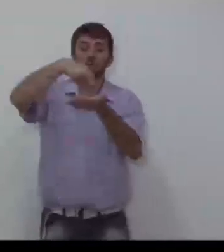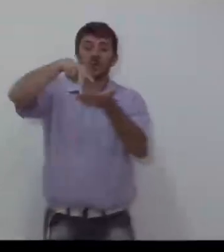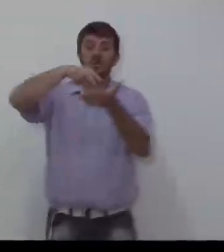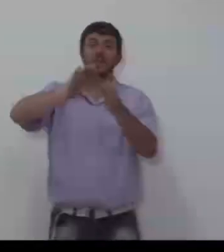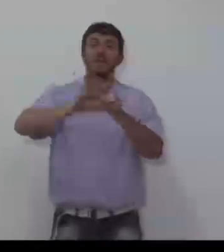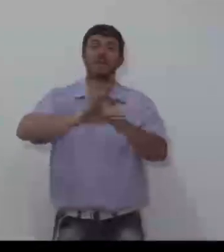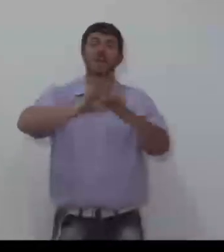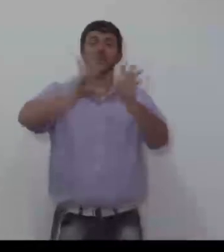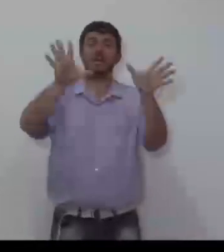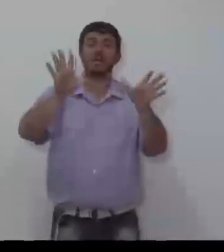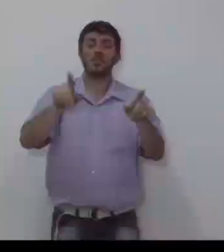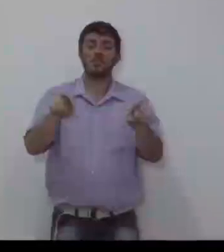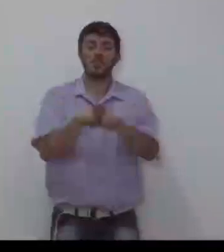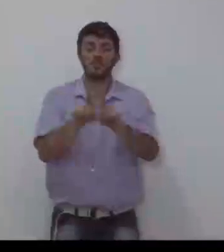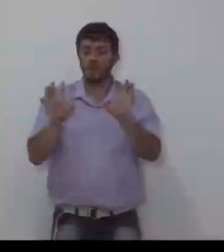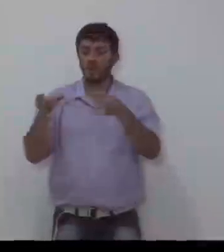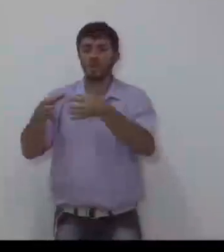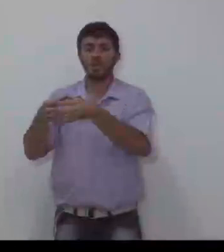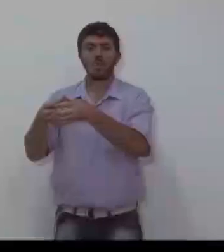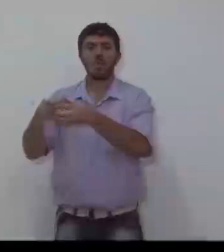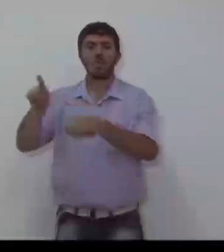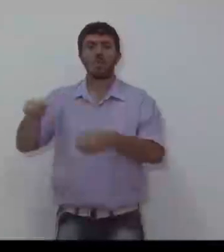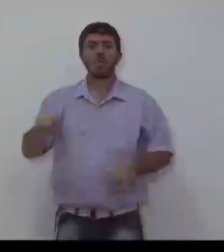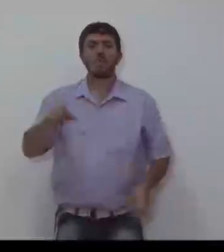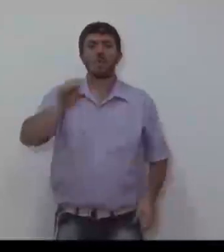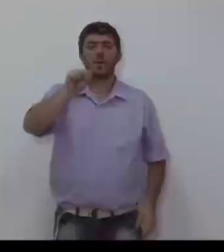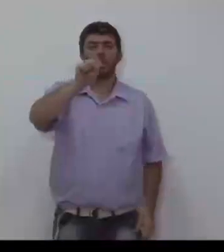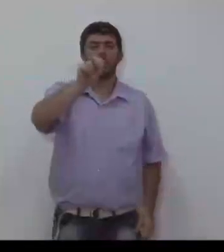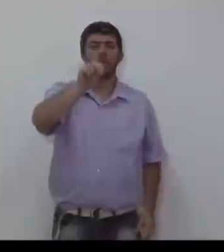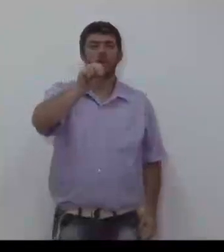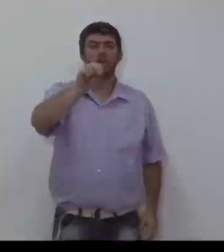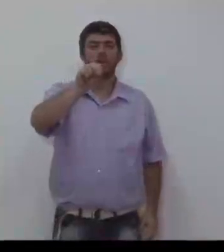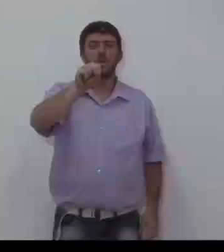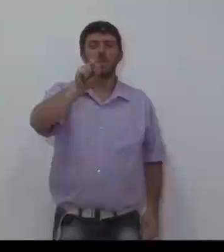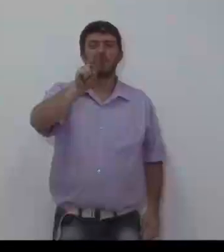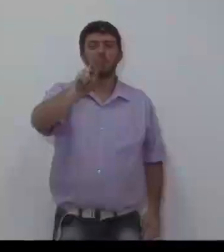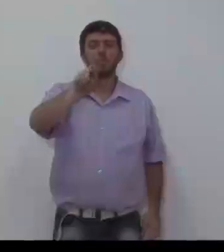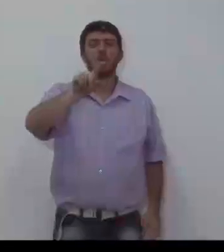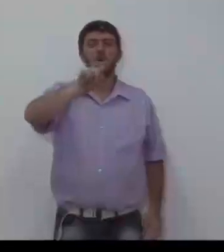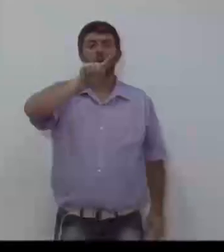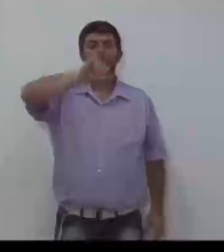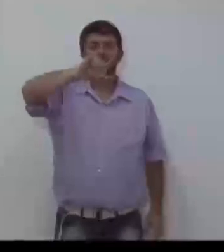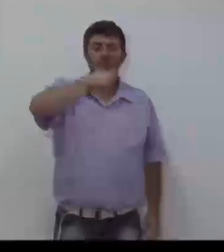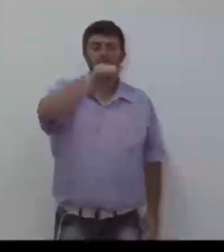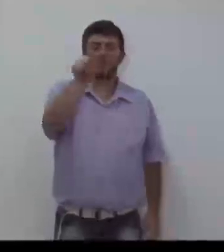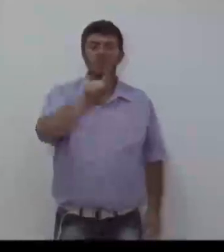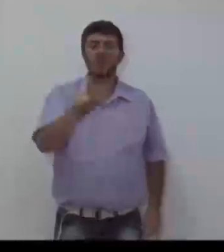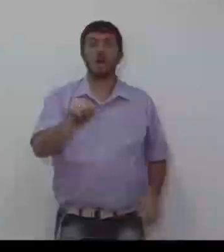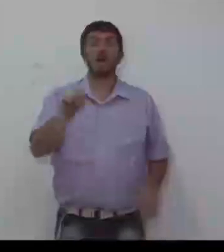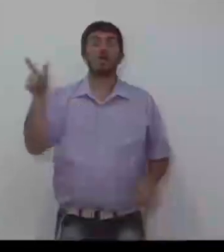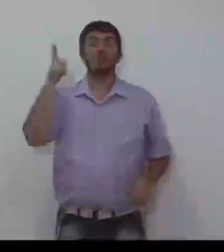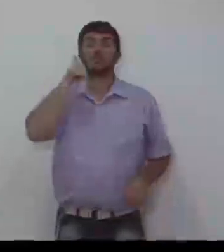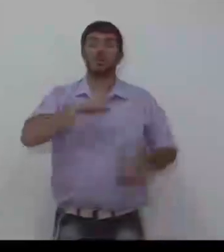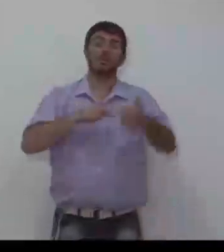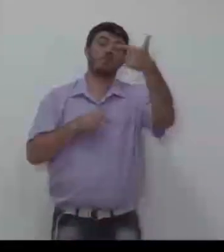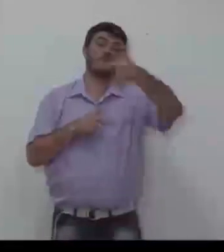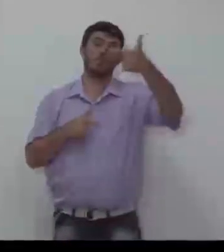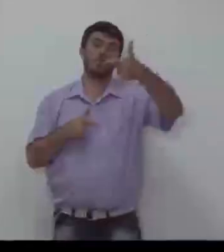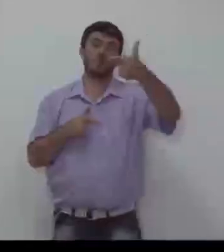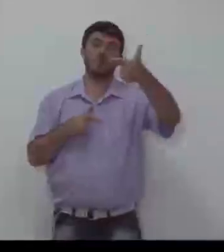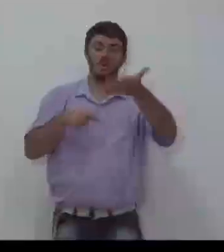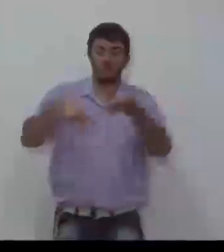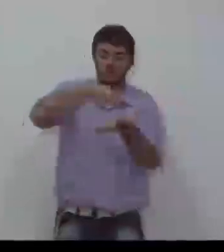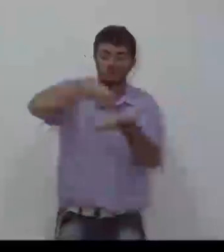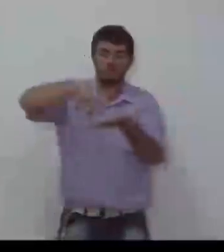também o grupo Soul Jazz, que ele trouxe para nós, né, o segundo lugar com a coreografia Aconchego.